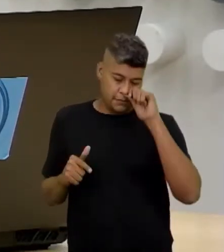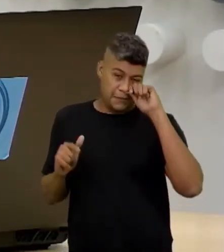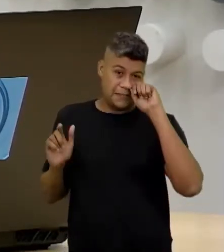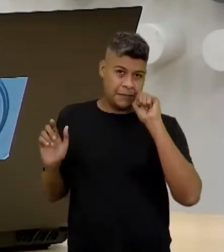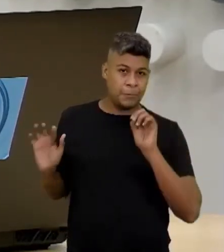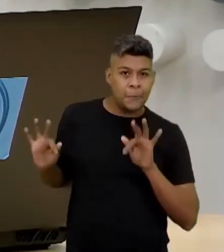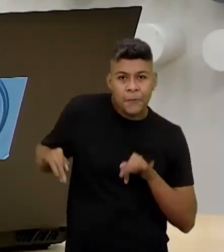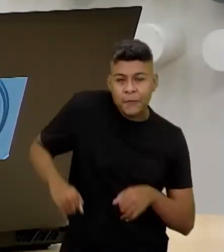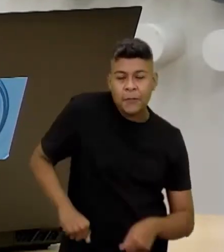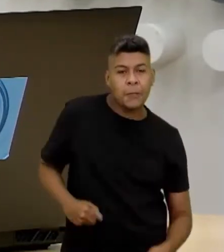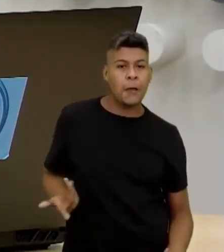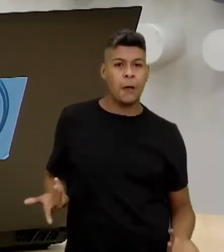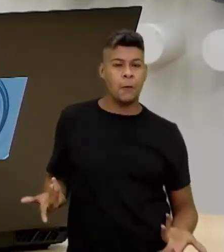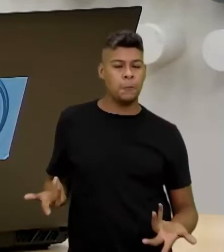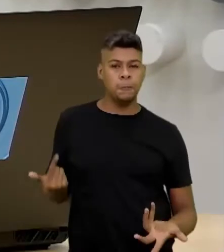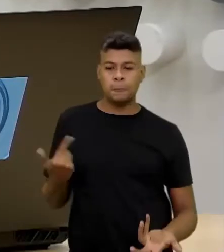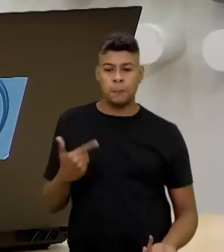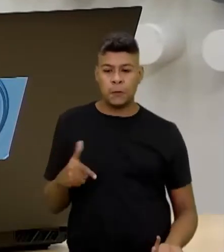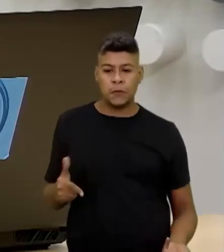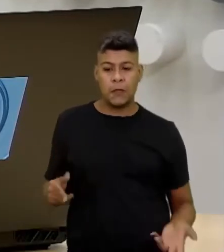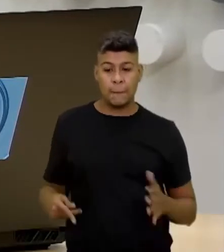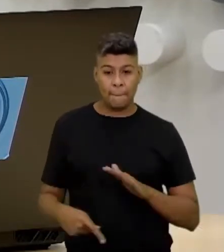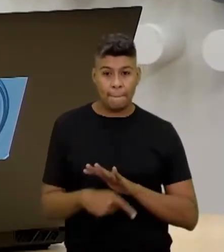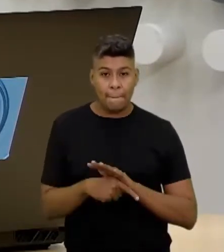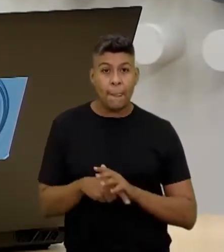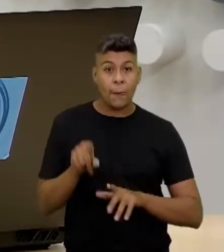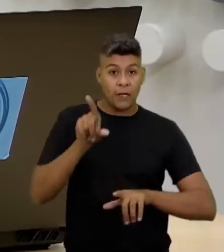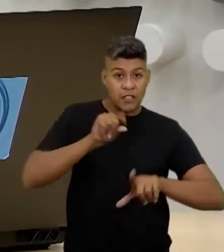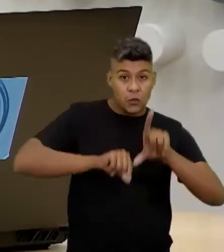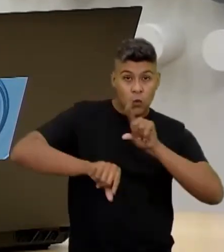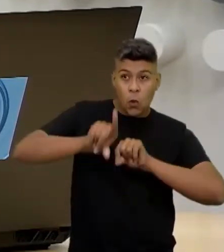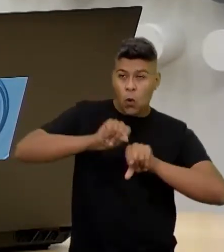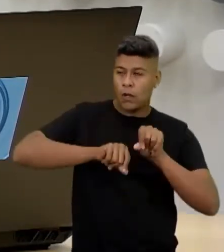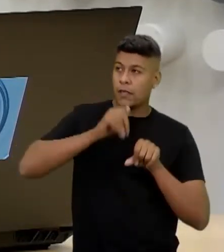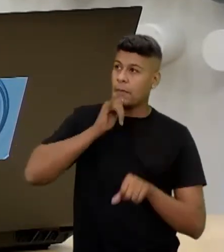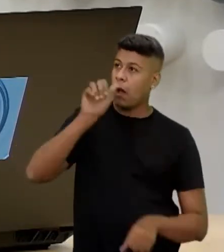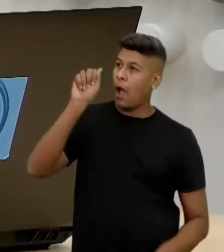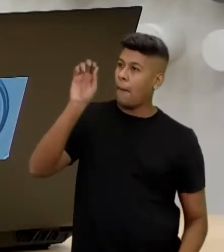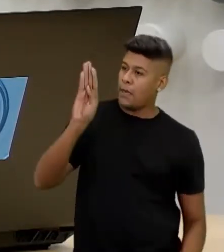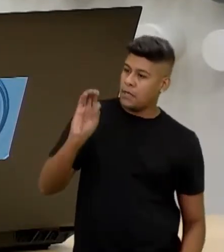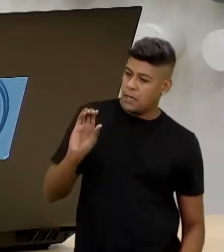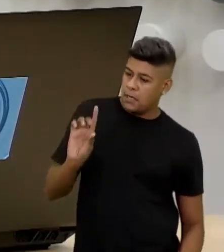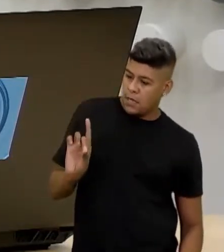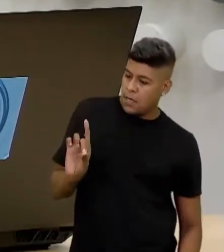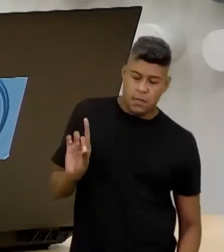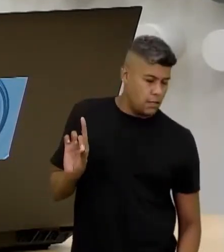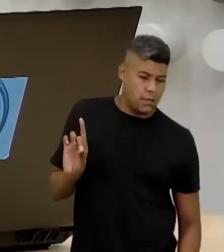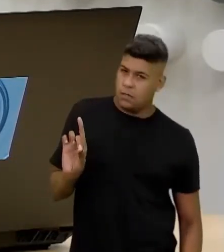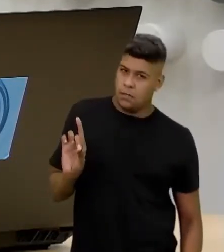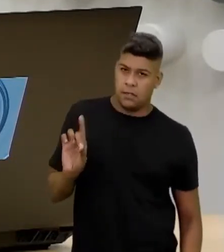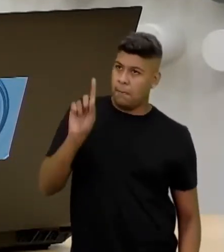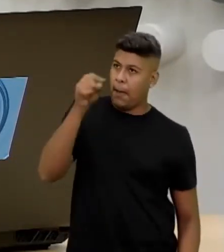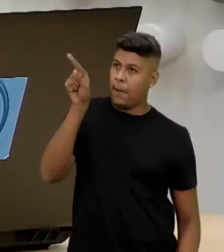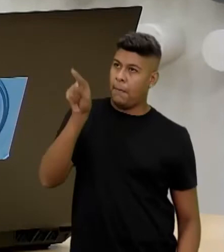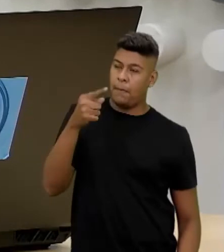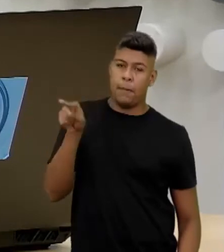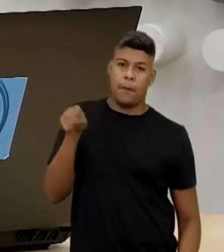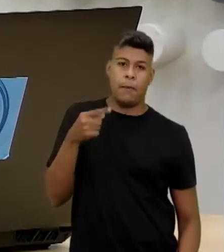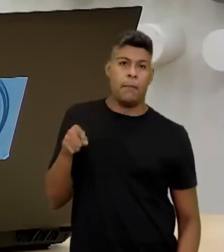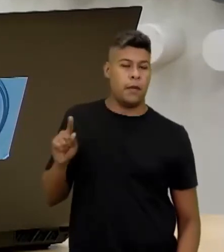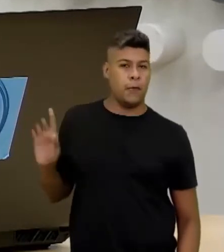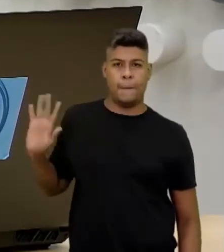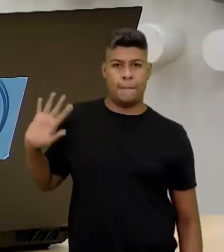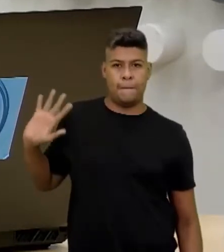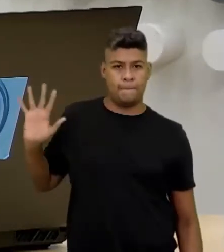final não é uma questão de múltipla escolha abcd que cê só macuxizinho na letra